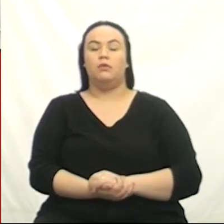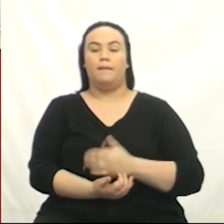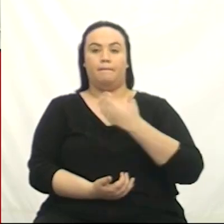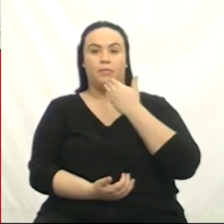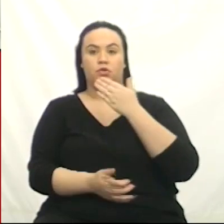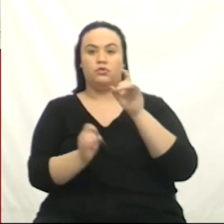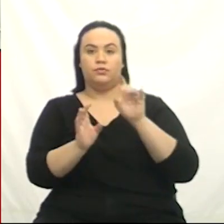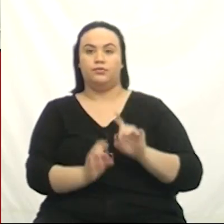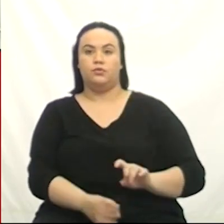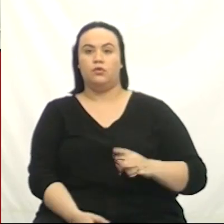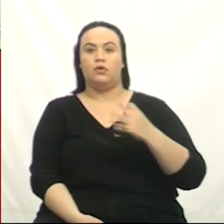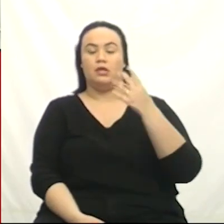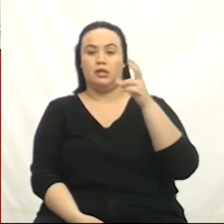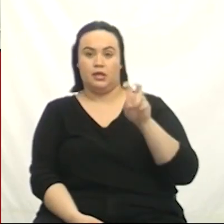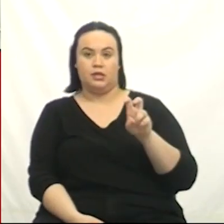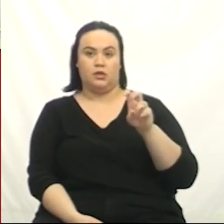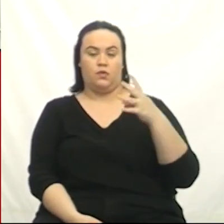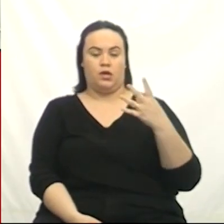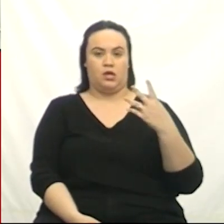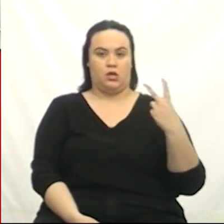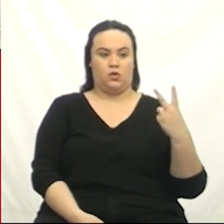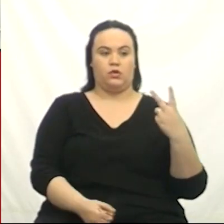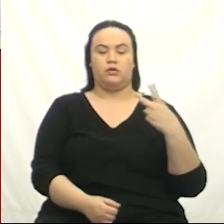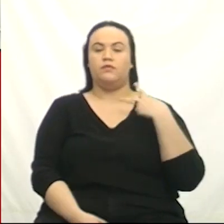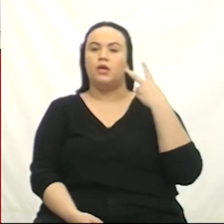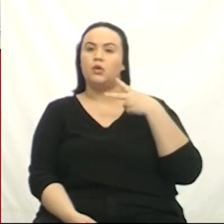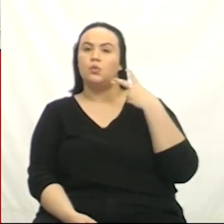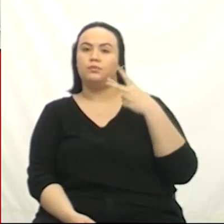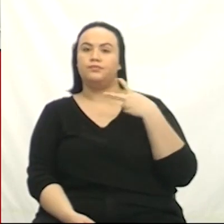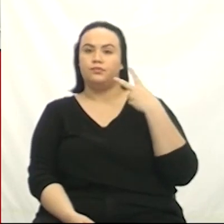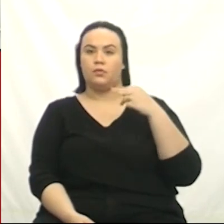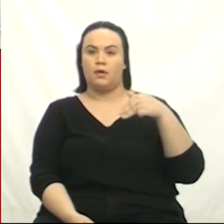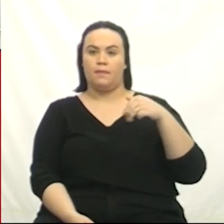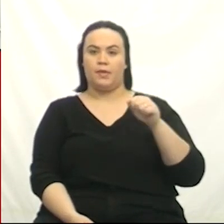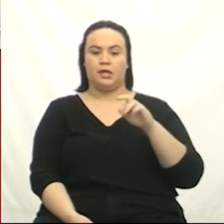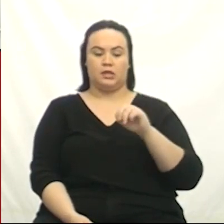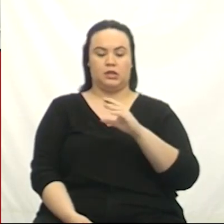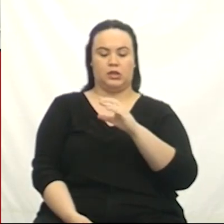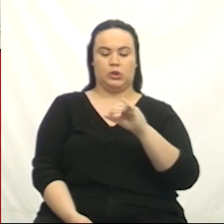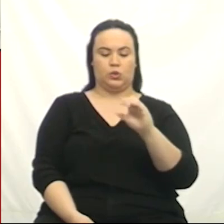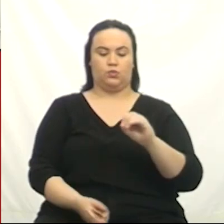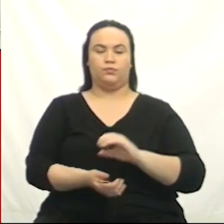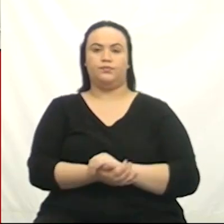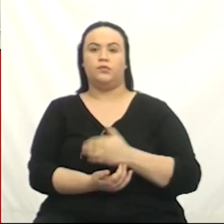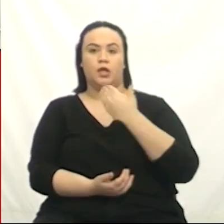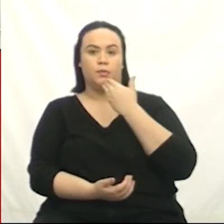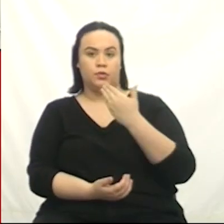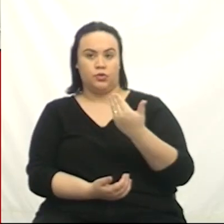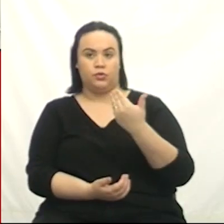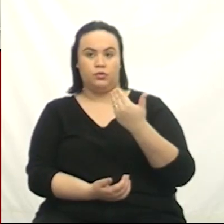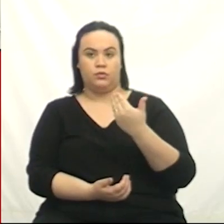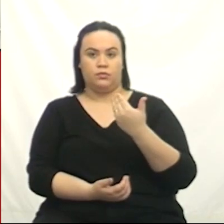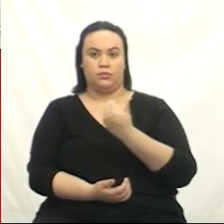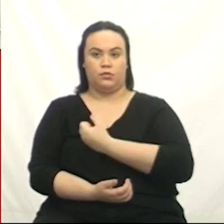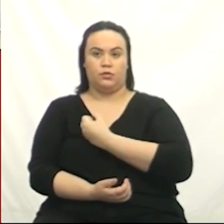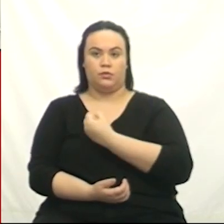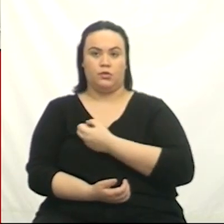Requerimento 542, barra 2023, de autoria do vereador Márcio Darós da Luz. Requerimentos números